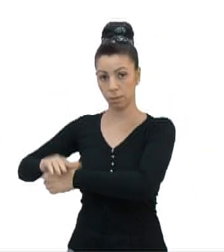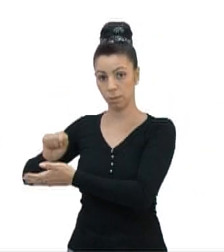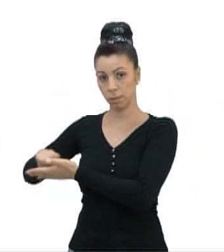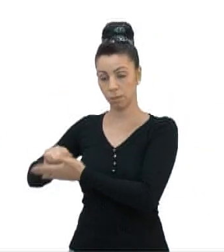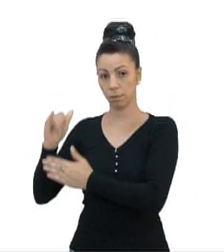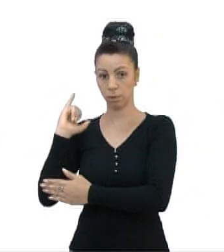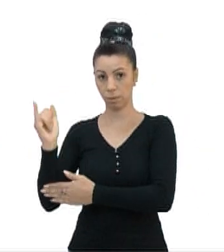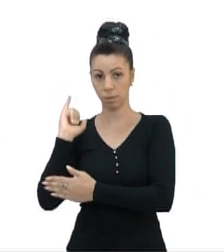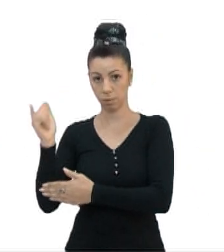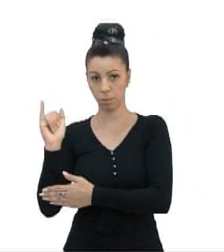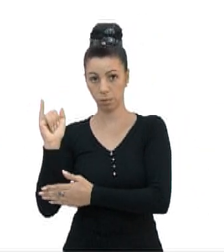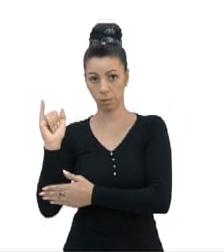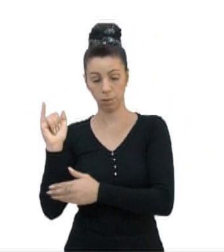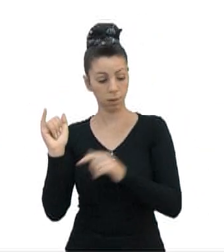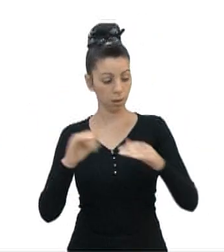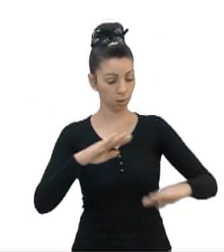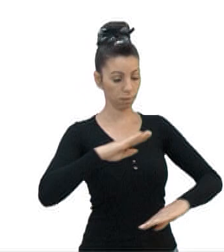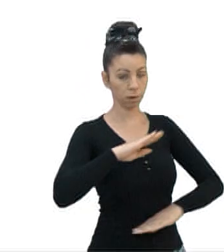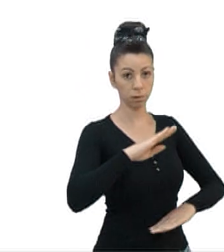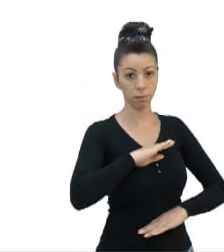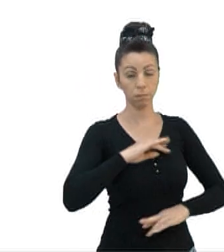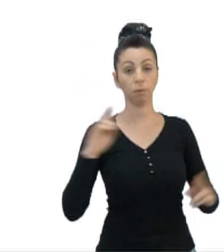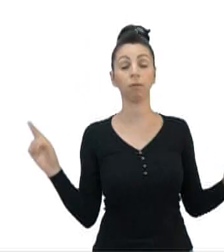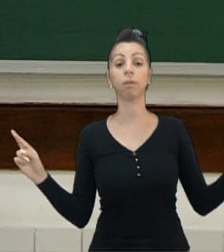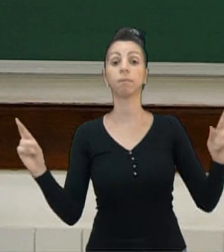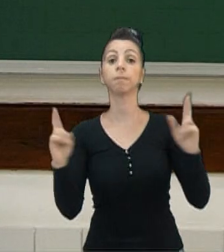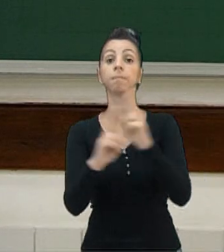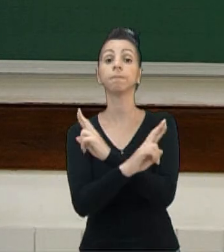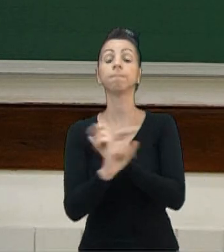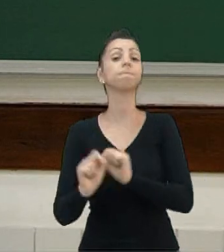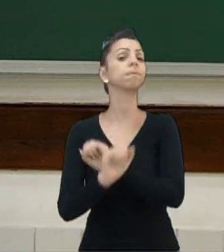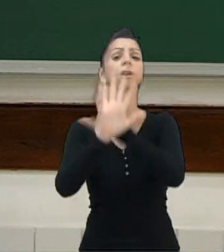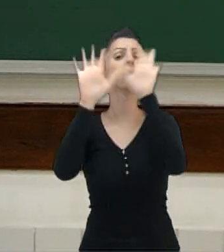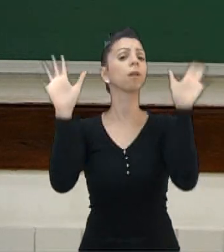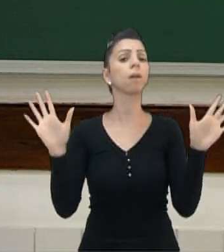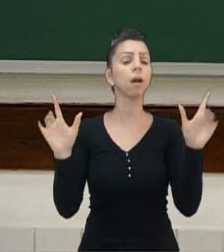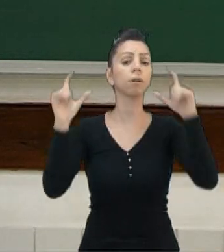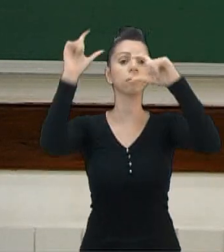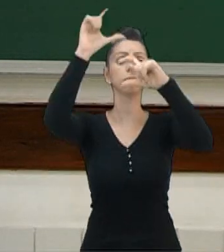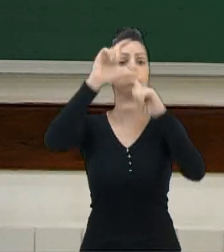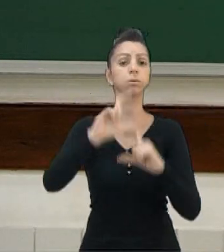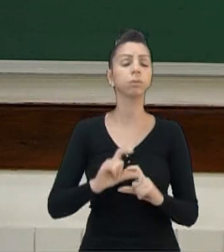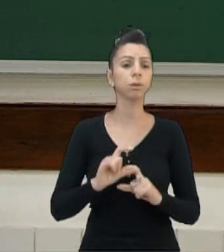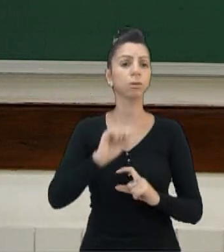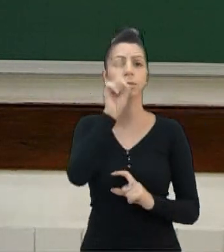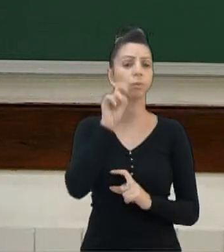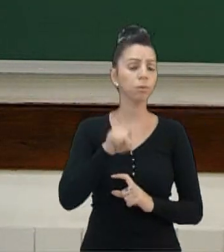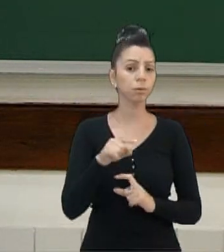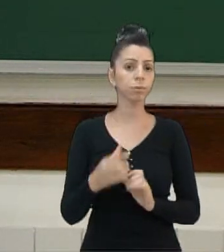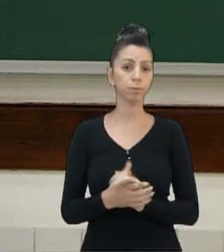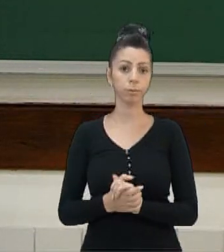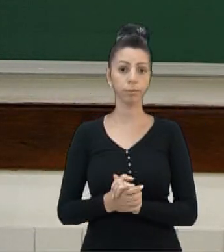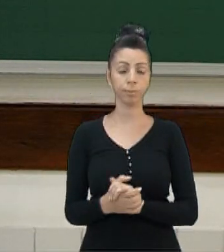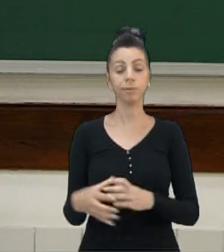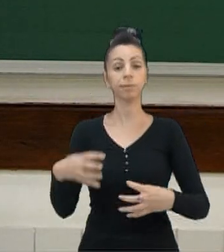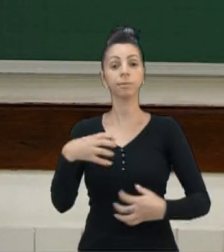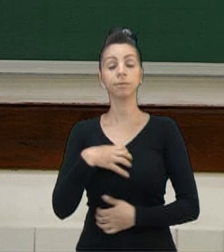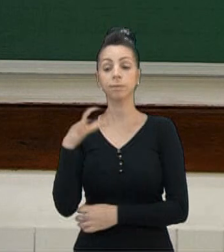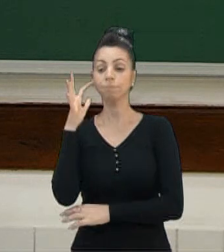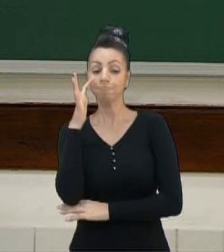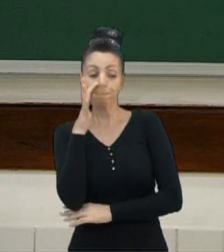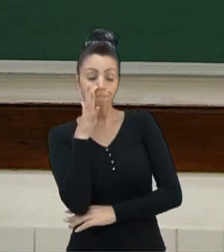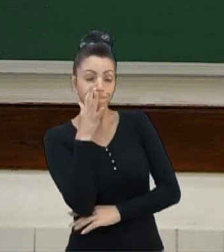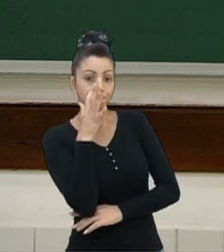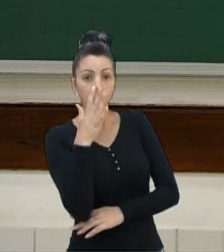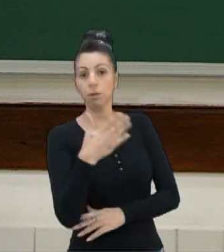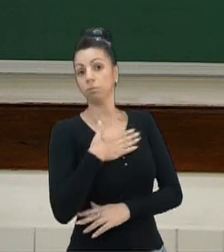das estrofes? Nós temos uma relação do eu lírico aqui. Nós vimos, né, que o eu lírico ele se sente admirado, assustado